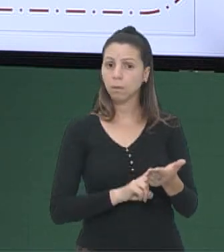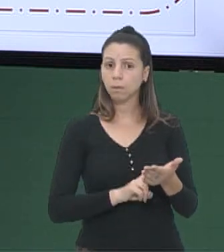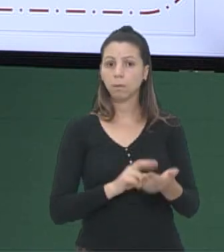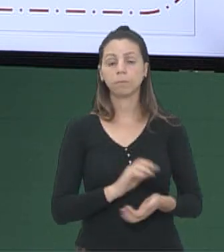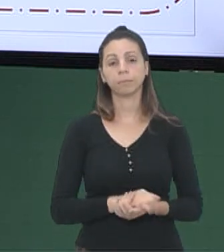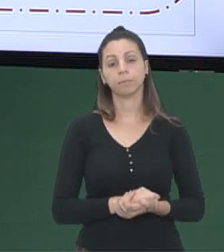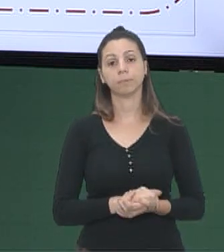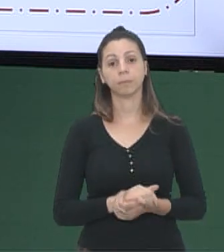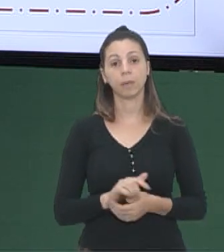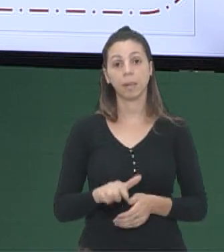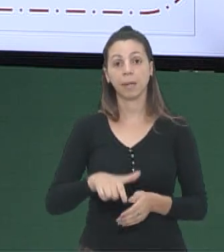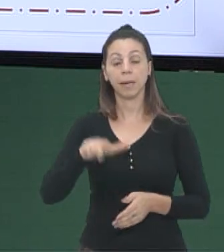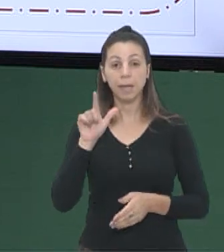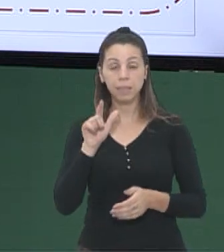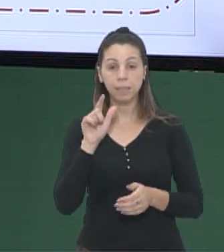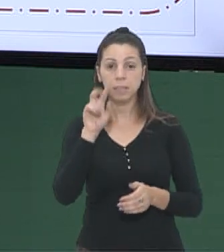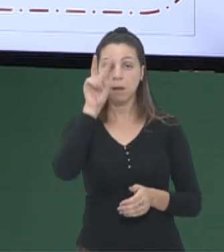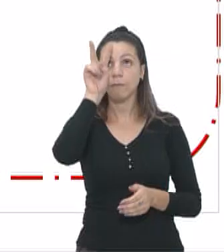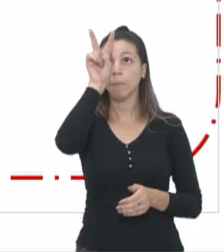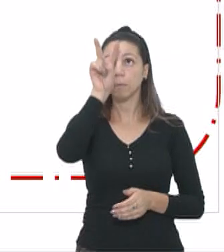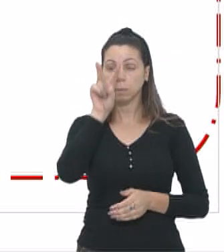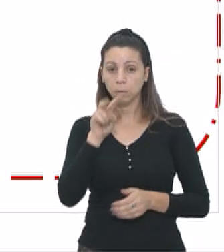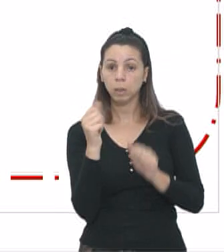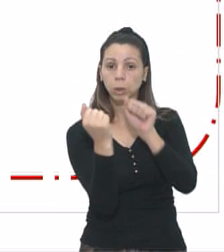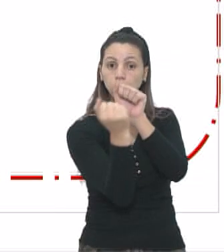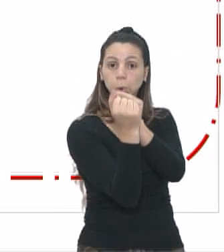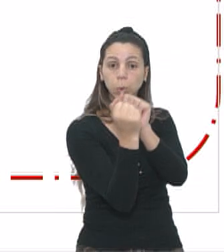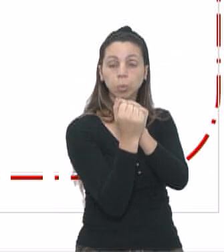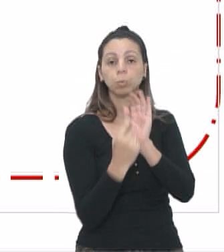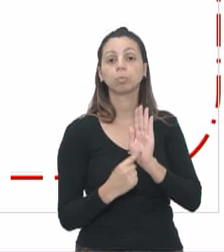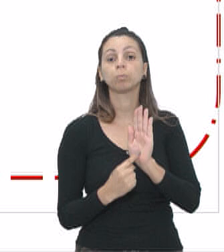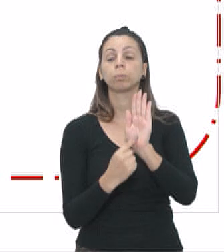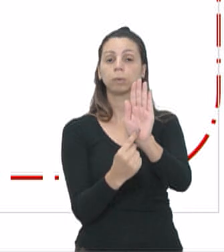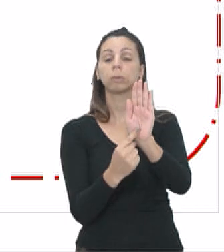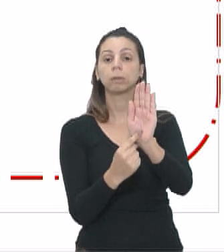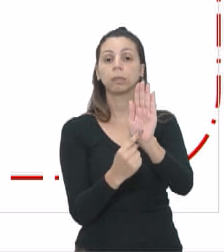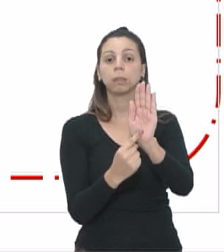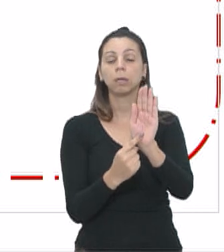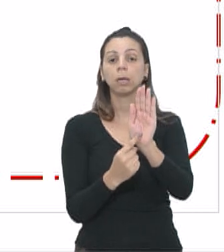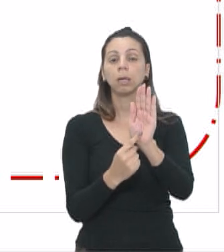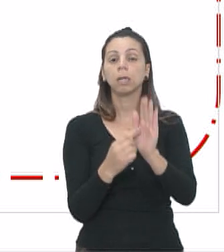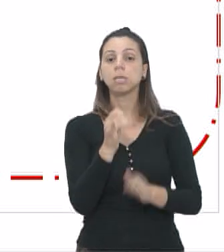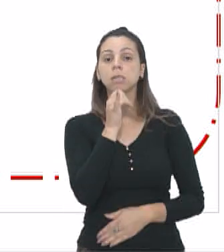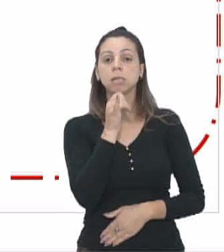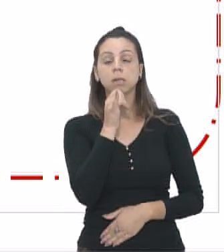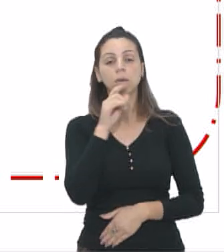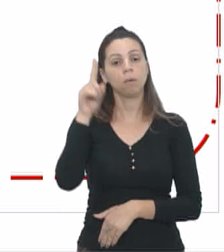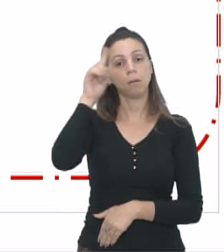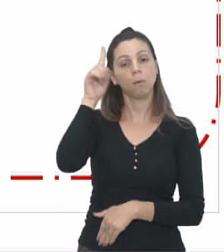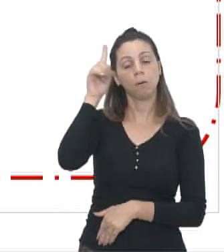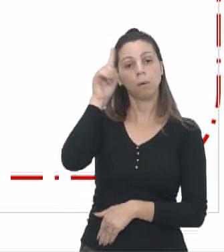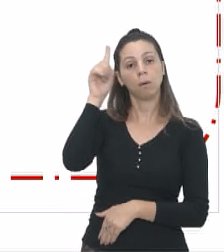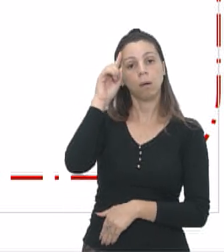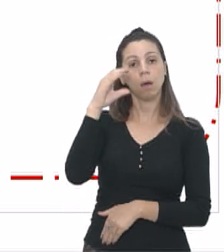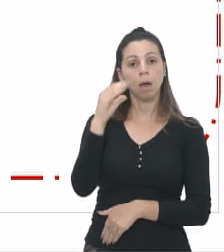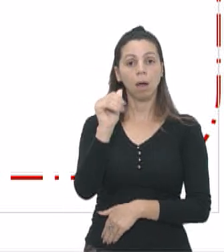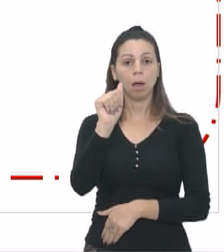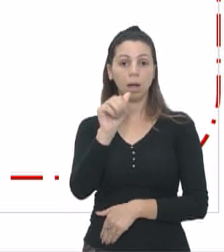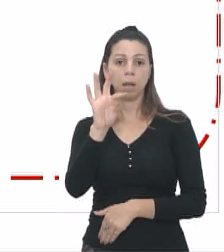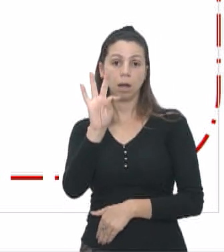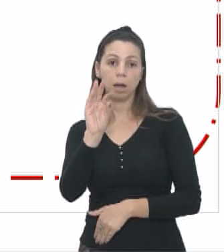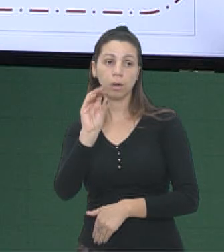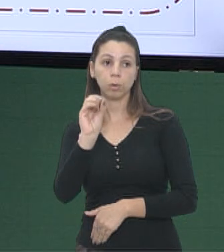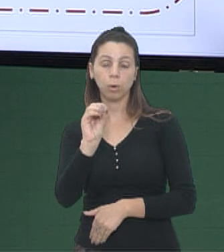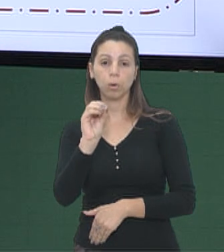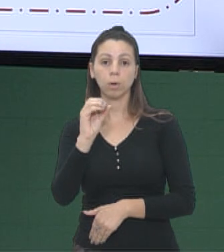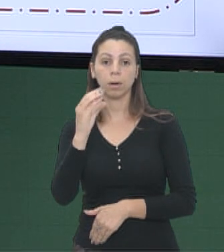de você começar a copiar, vamos lê-lo juntos. Apresente exemplos do cotidiano onde a cartografia está presente. Então,